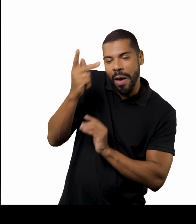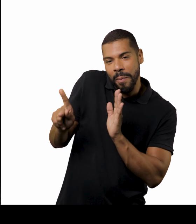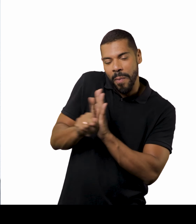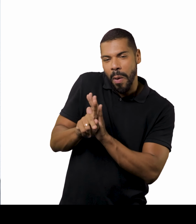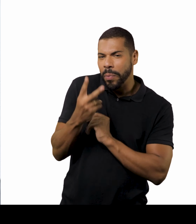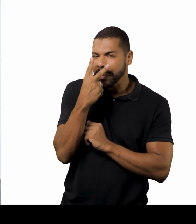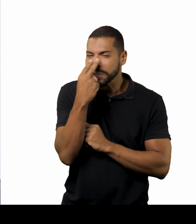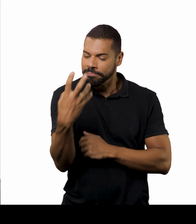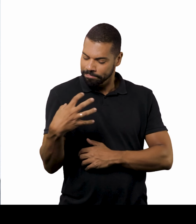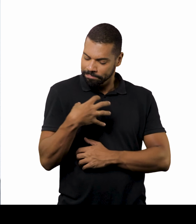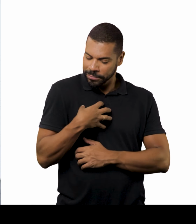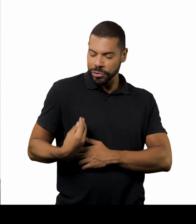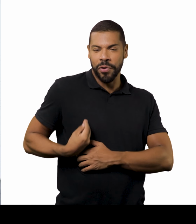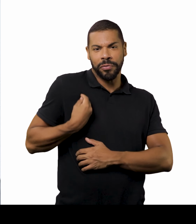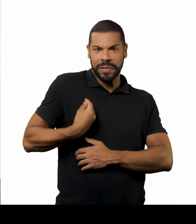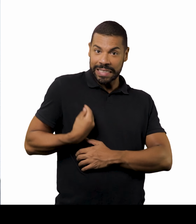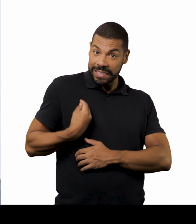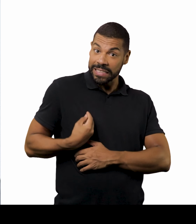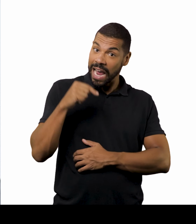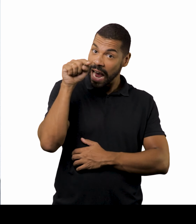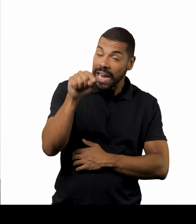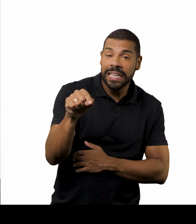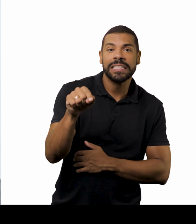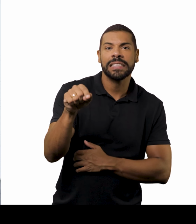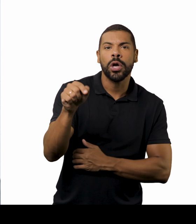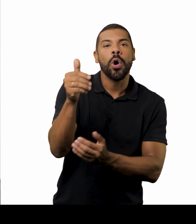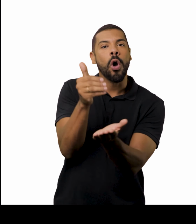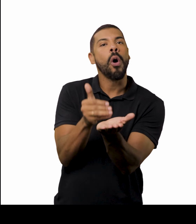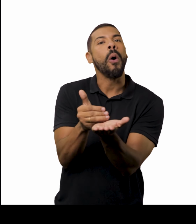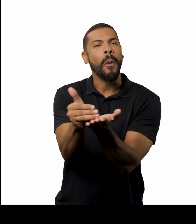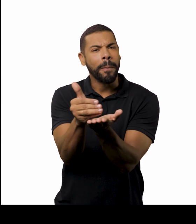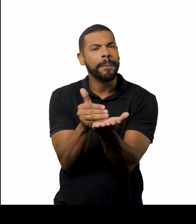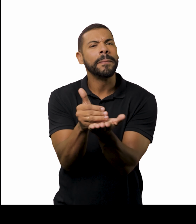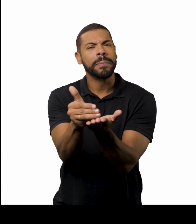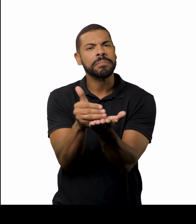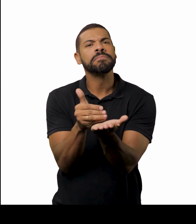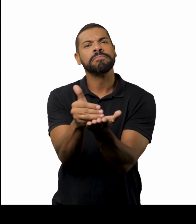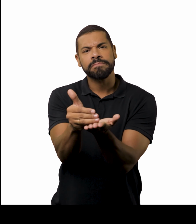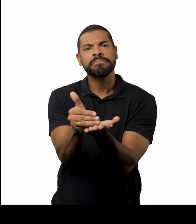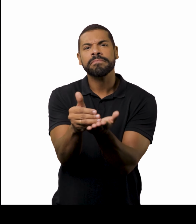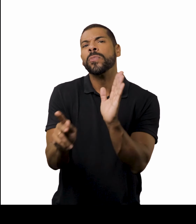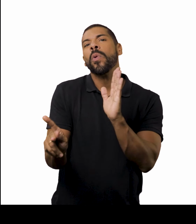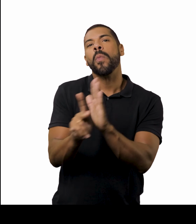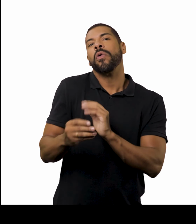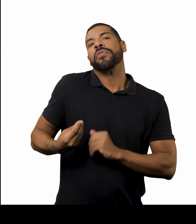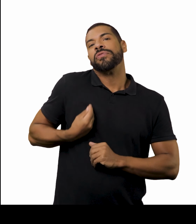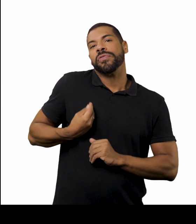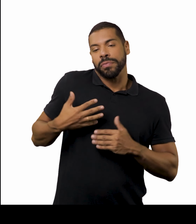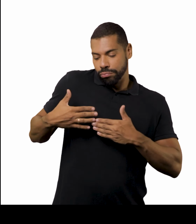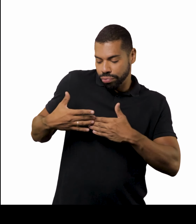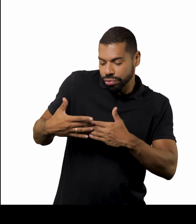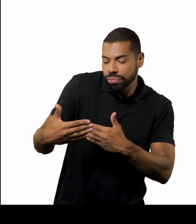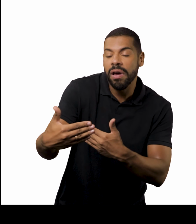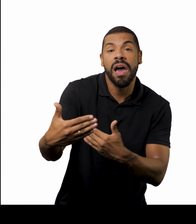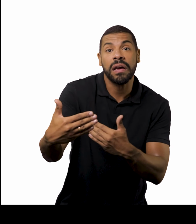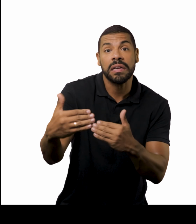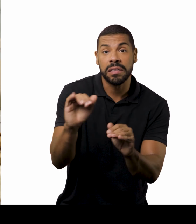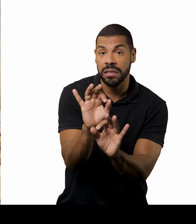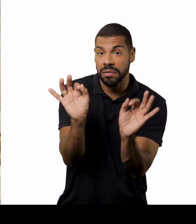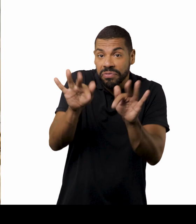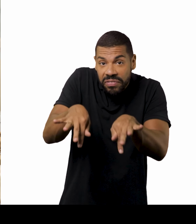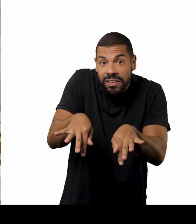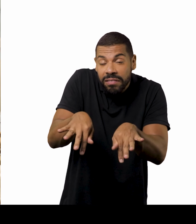roupa viva. Essa roupa, esse tecido, esse trabalho, ele nasce, ele vive e ele